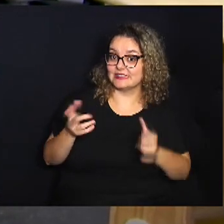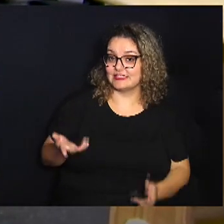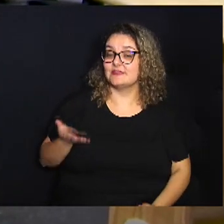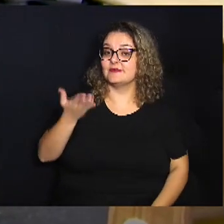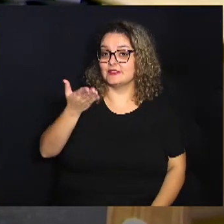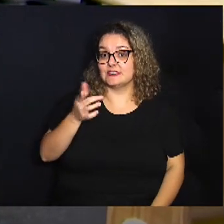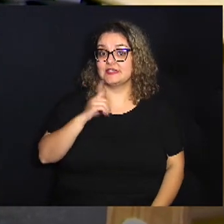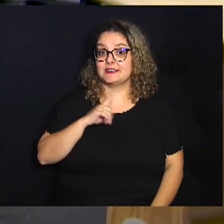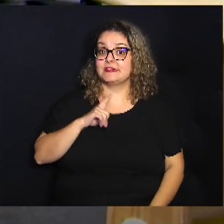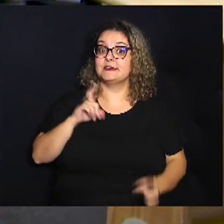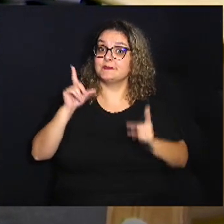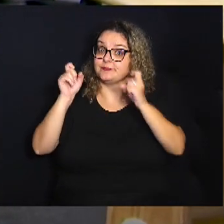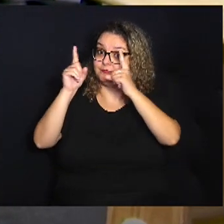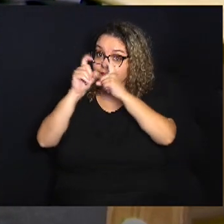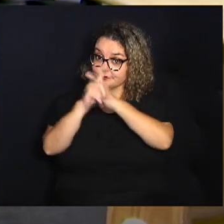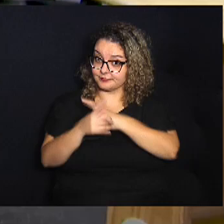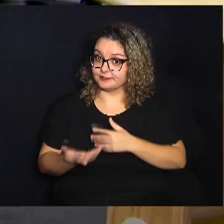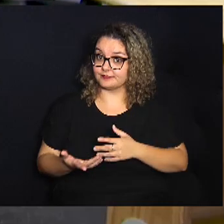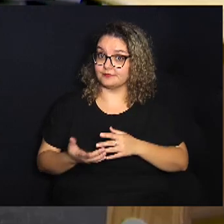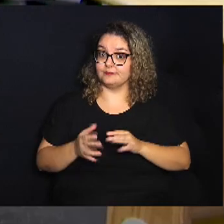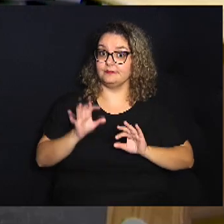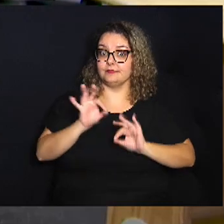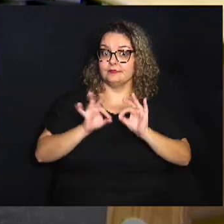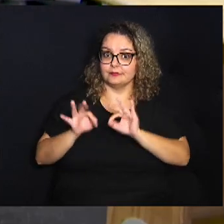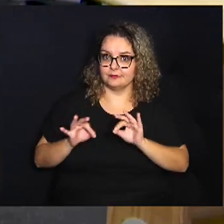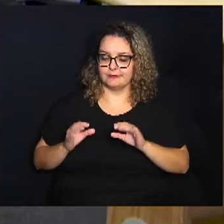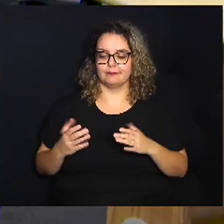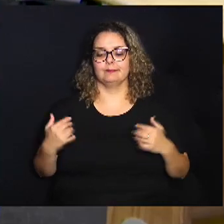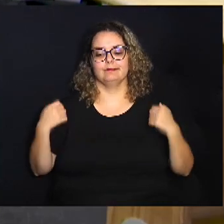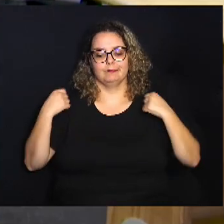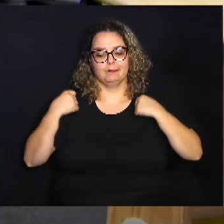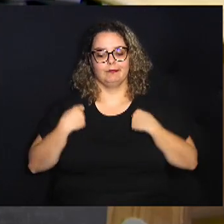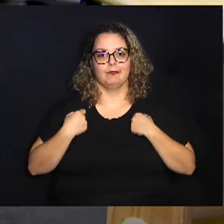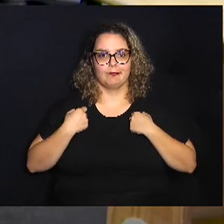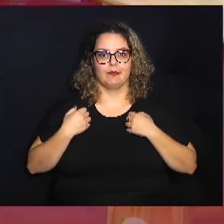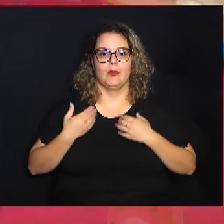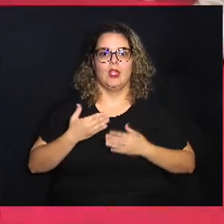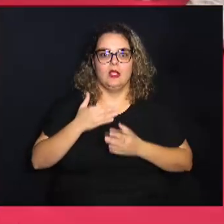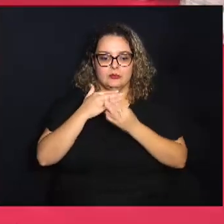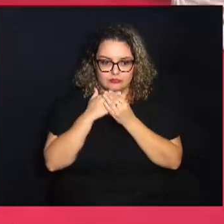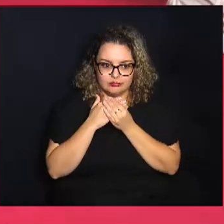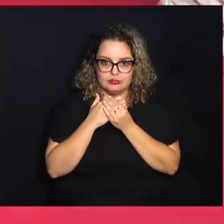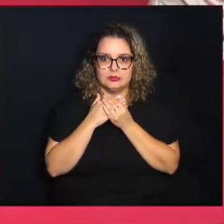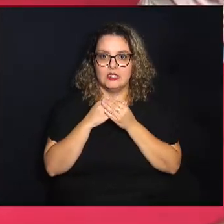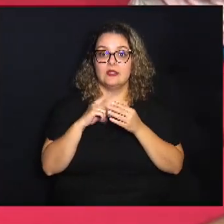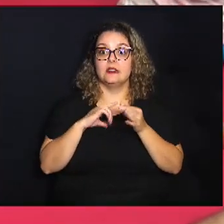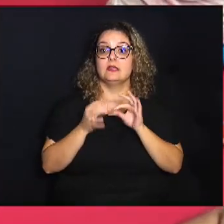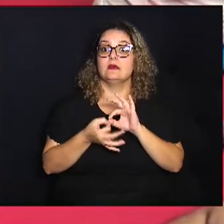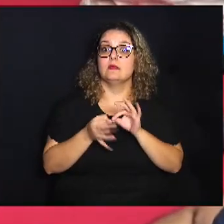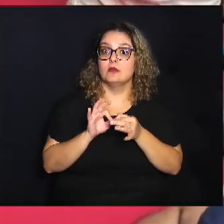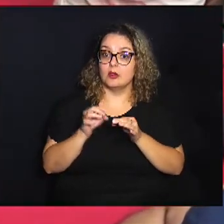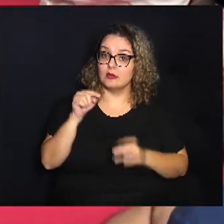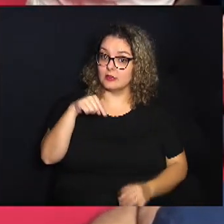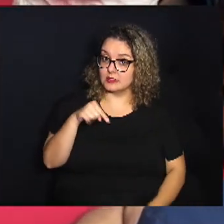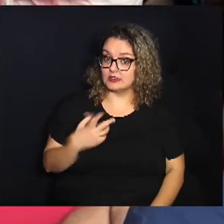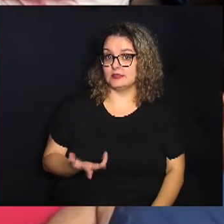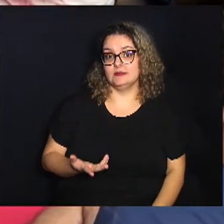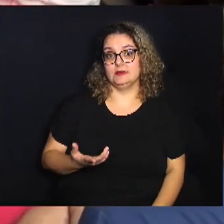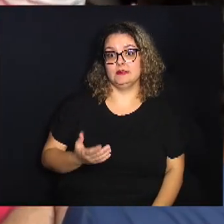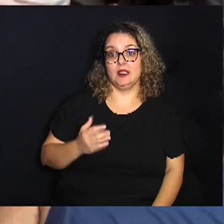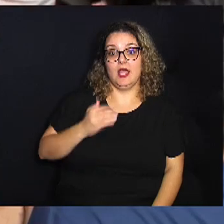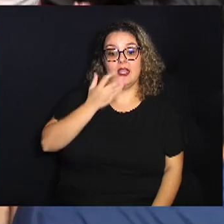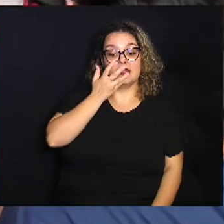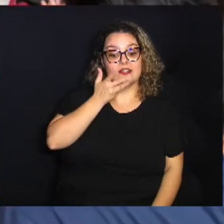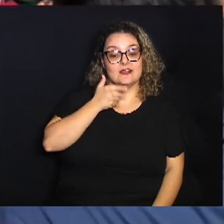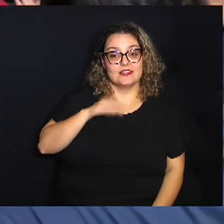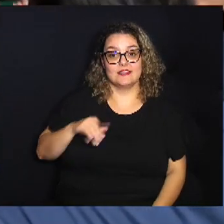que tem dificuldade aí em montar a lancheira do seu filho, vai poder contar com uma oficina aqui, ó, chamada Criança